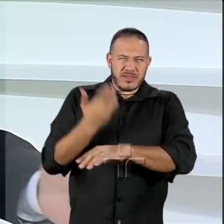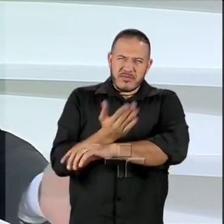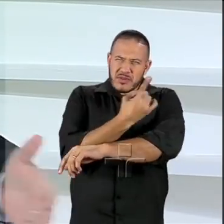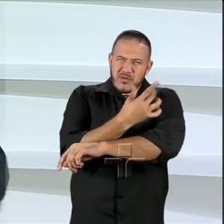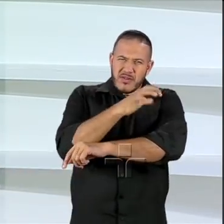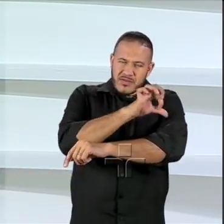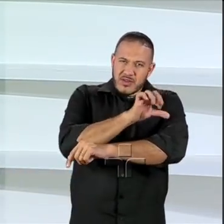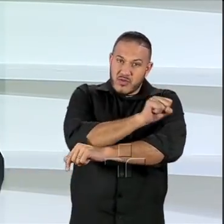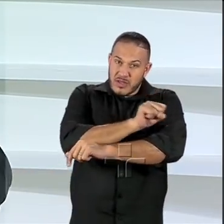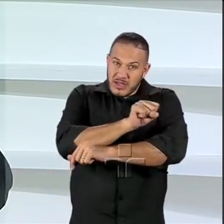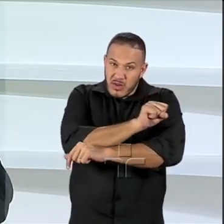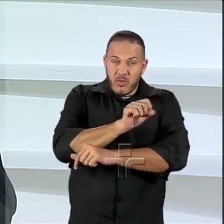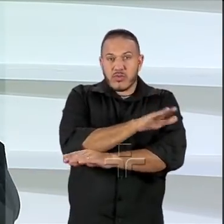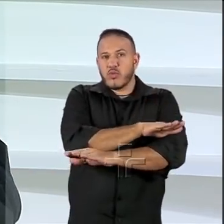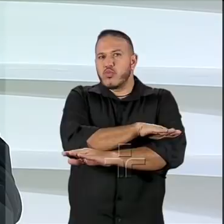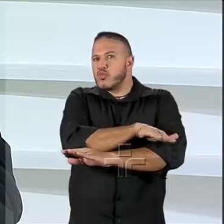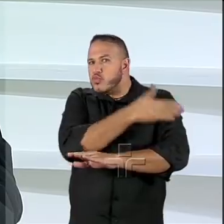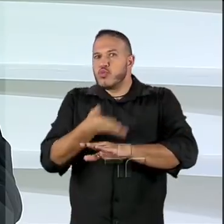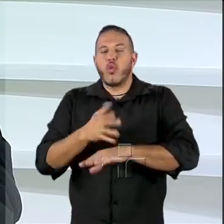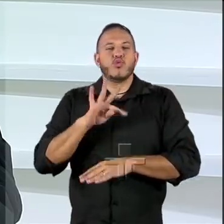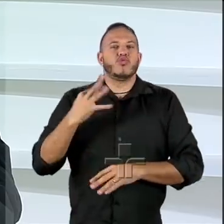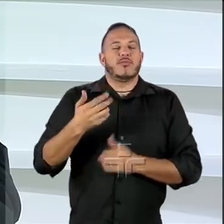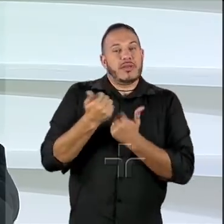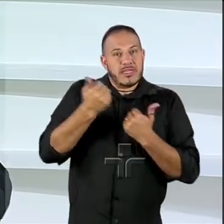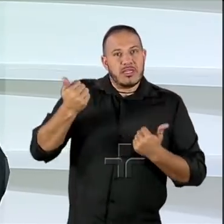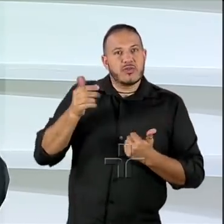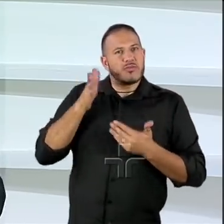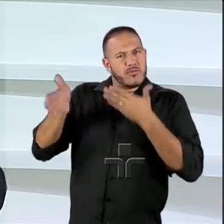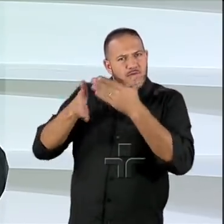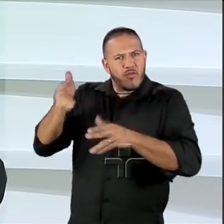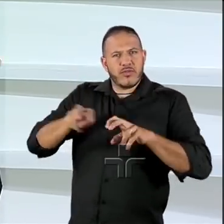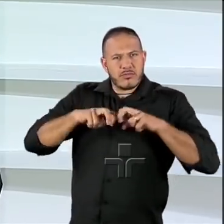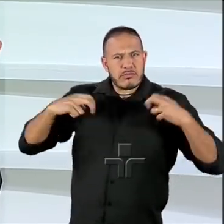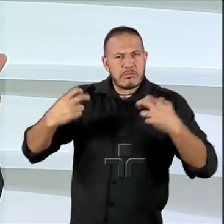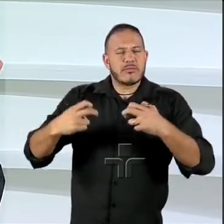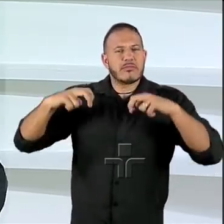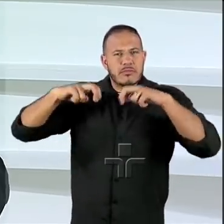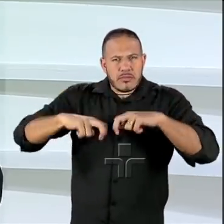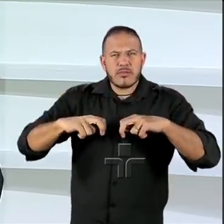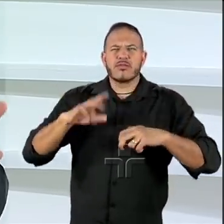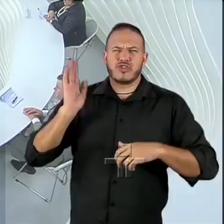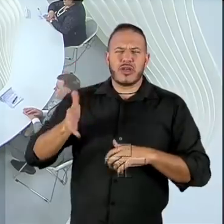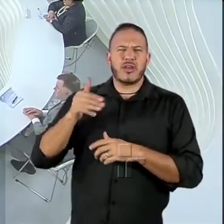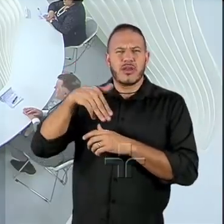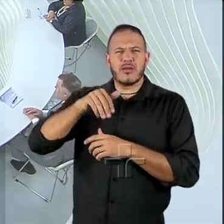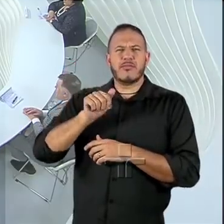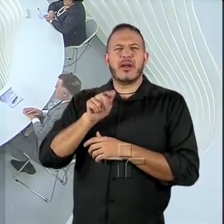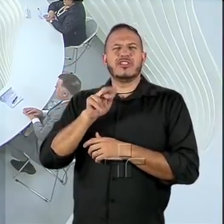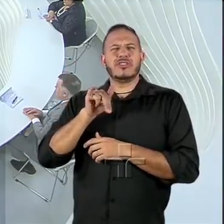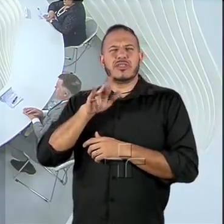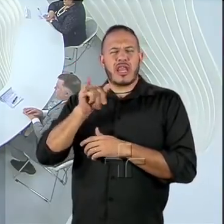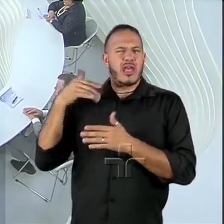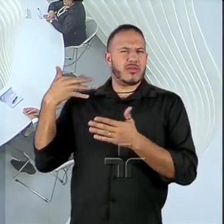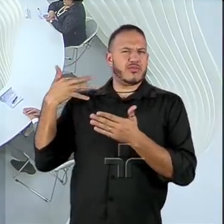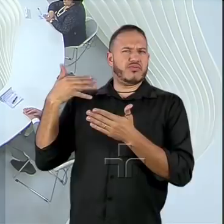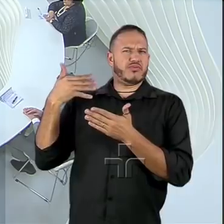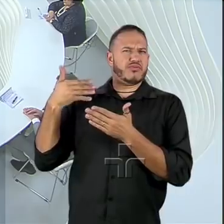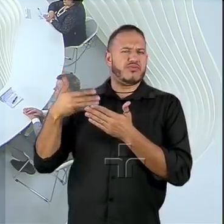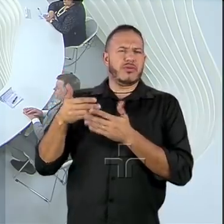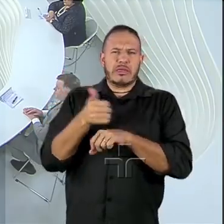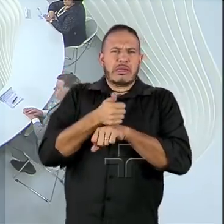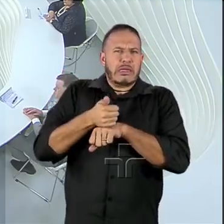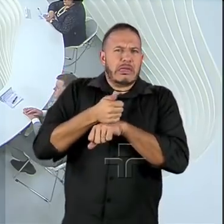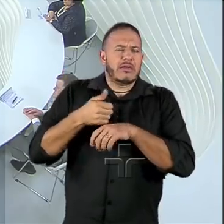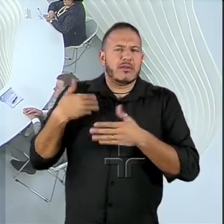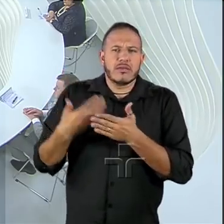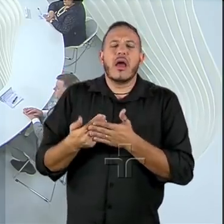para cá, todos os ministros que passaram pela Corte, magistrados de carreira são a exceção. A grande maioria passou